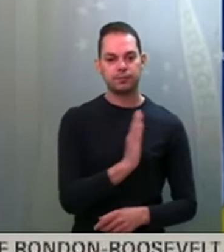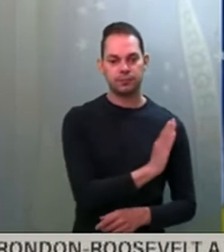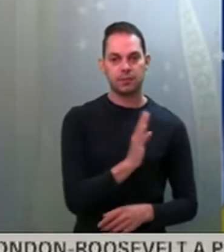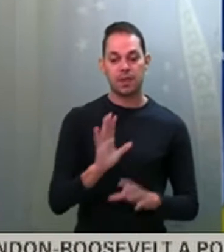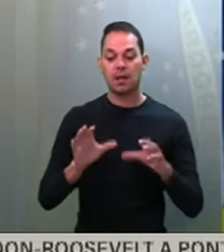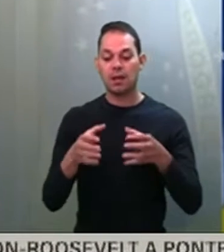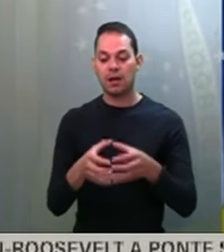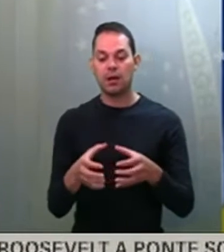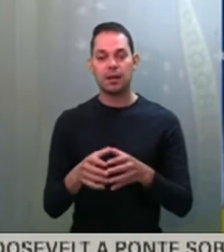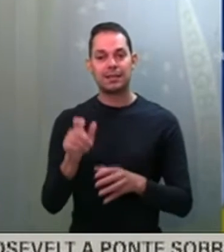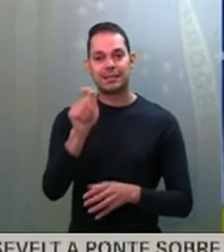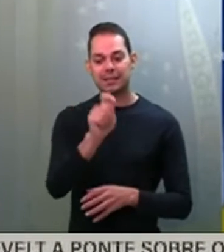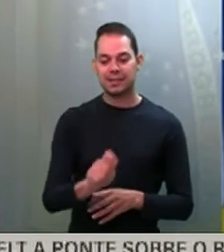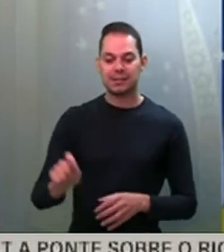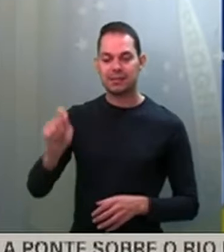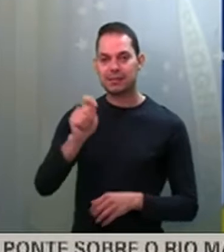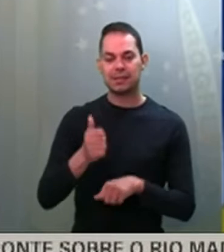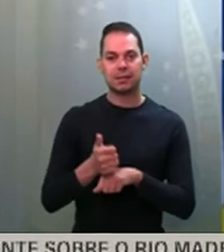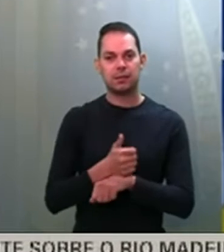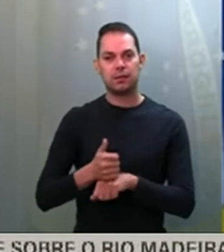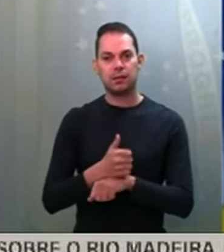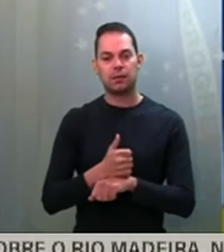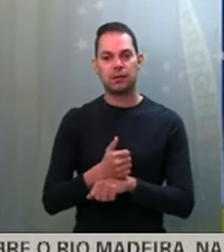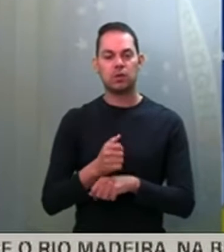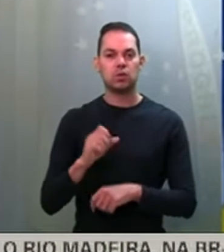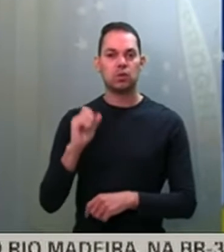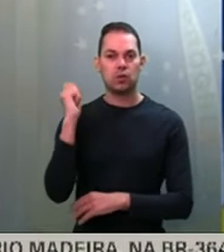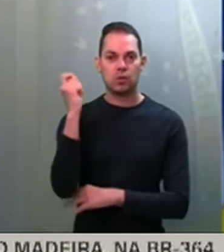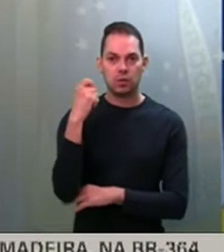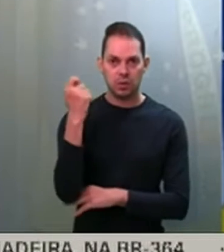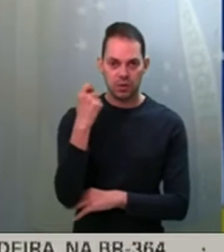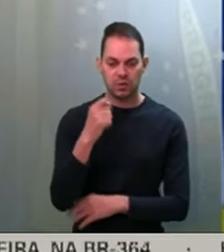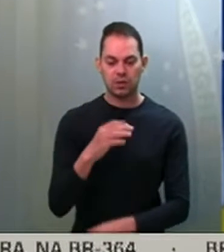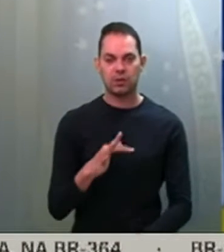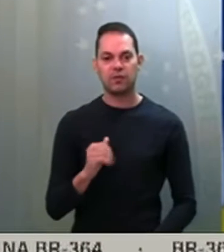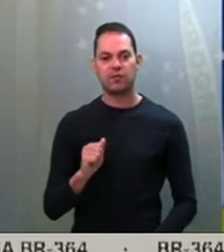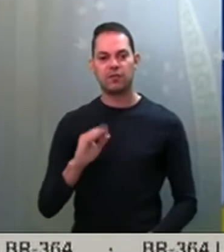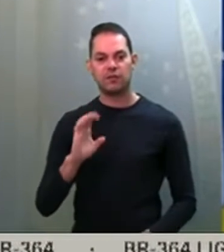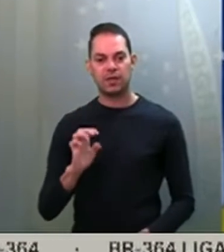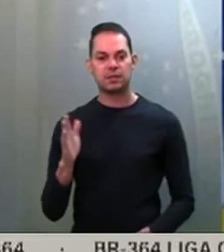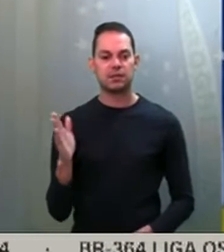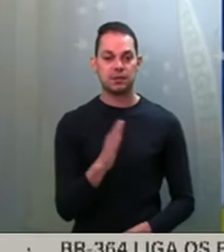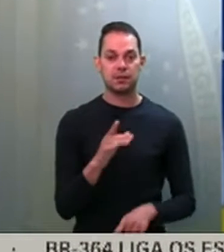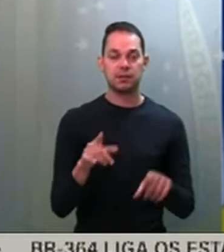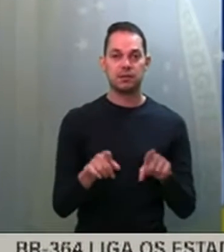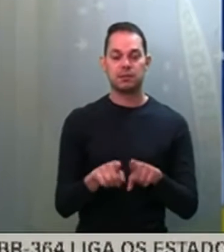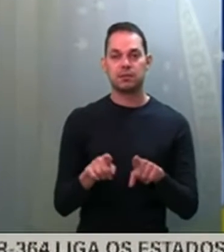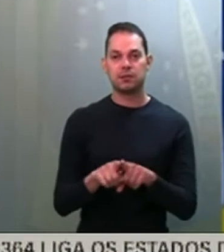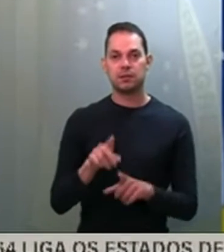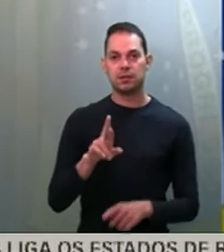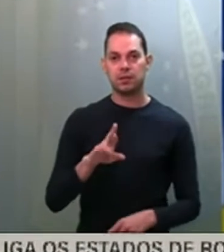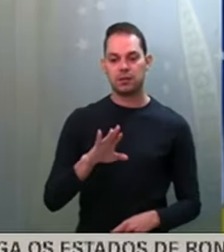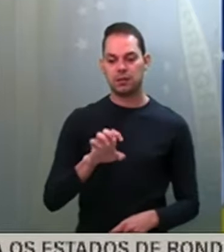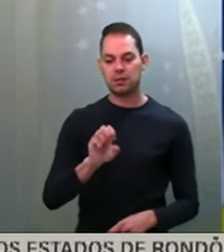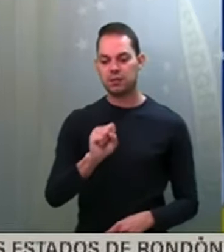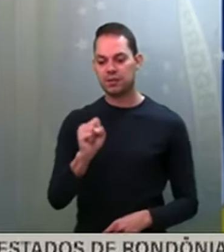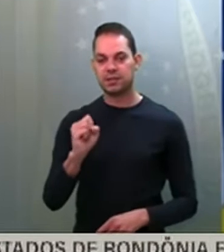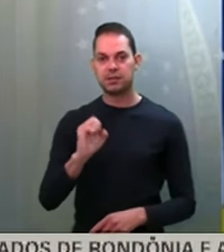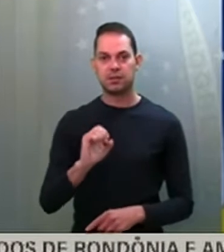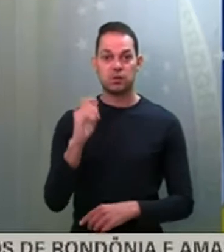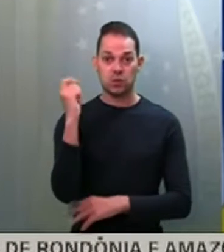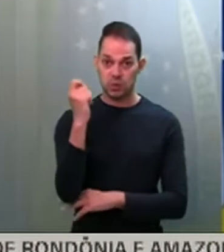Federação das associações das carreiras do Estado do Rio Grande do Sul aface associação e os meses do Rio Grande do